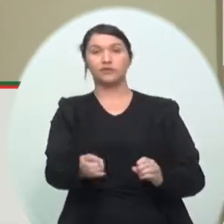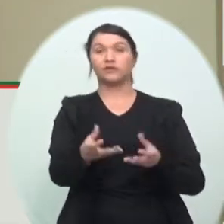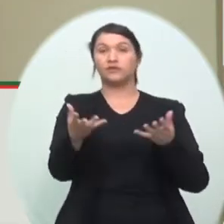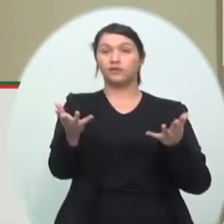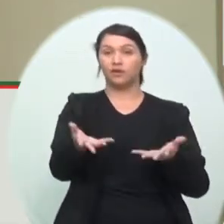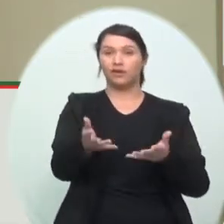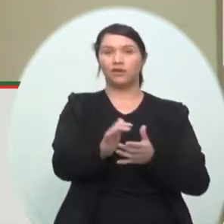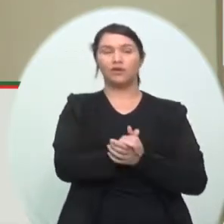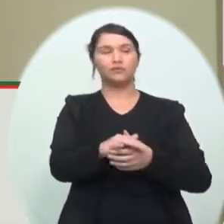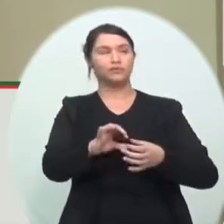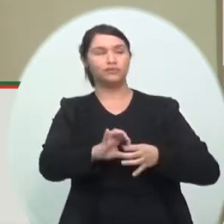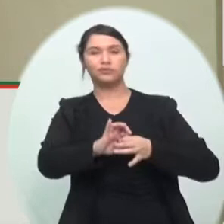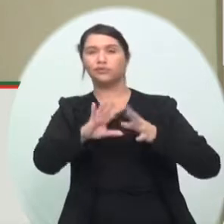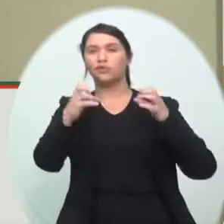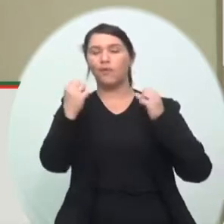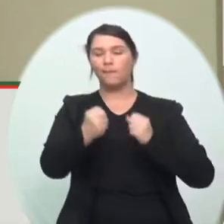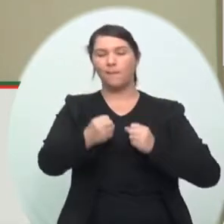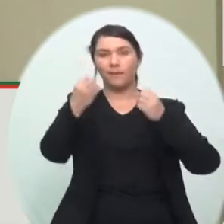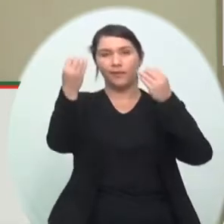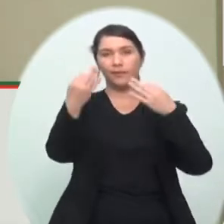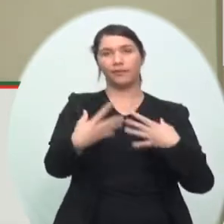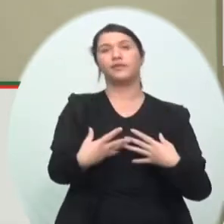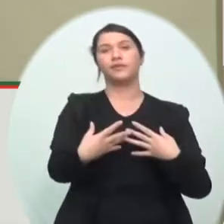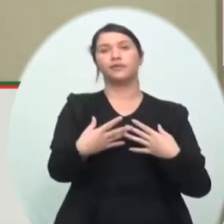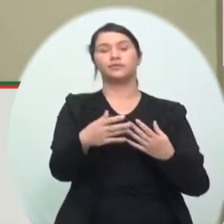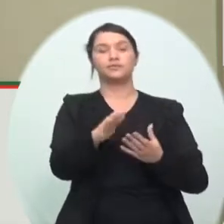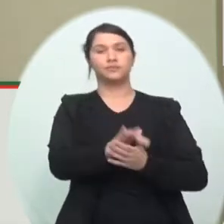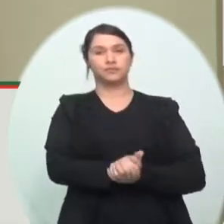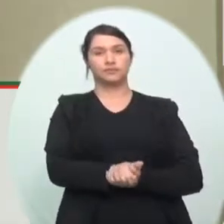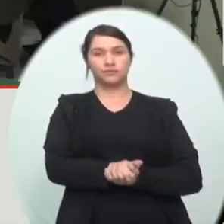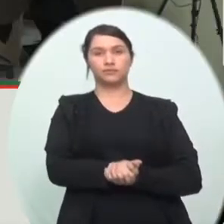fico muito à vontade. Contem desde já com o tempo desse vereador.